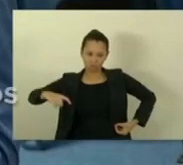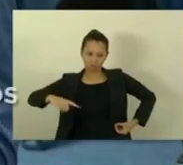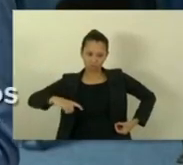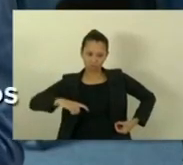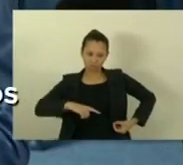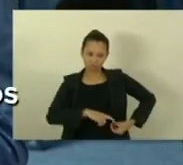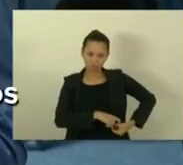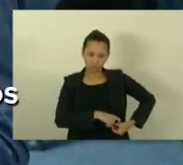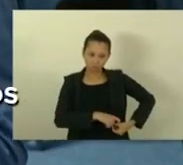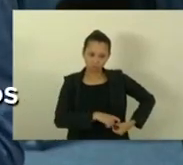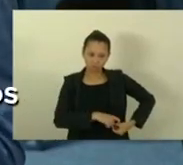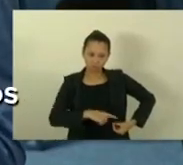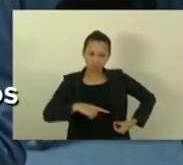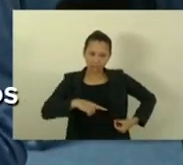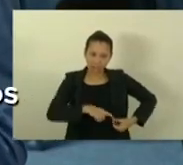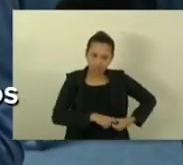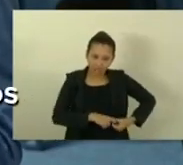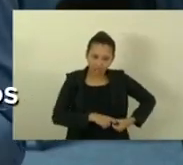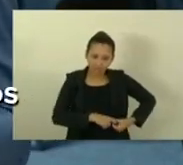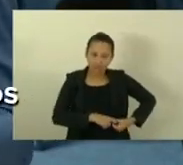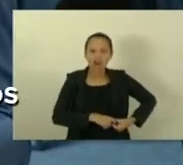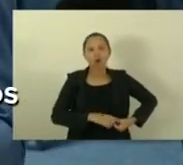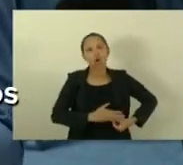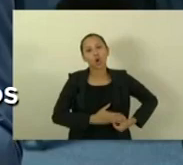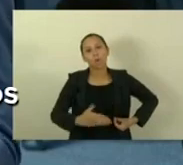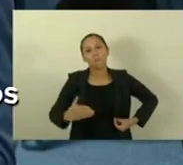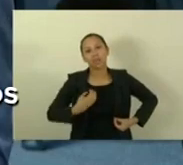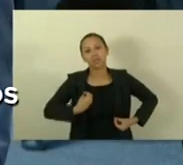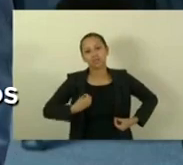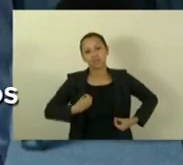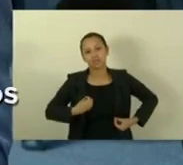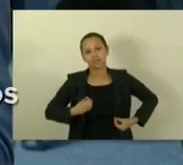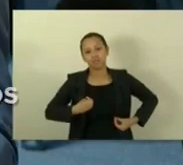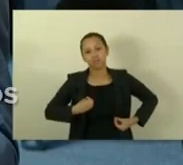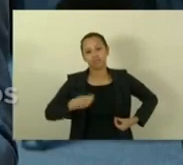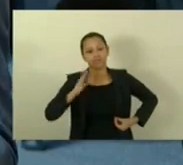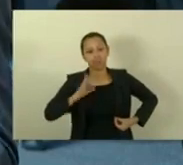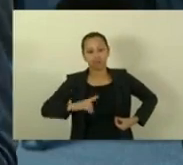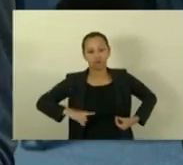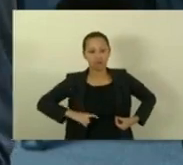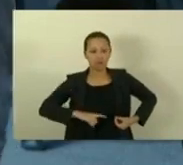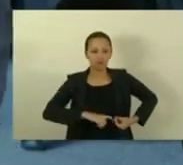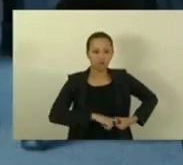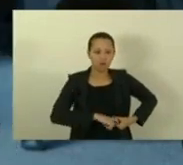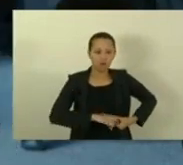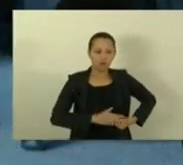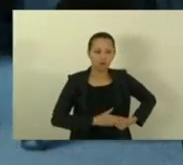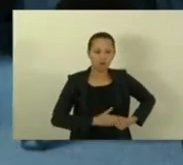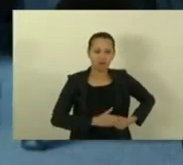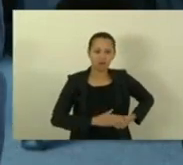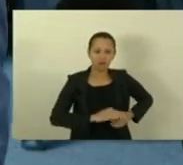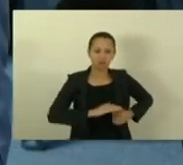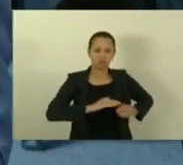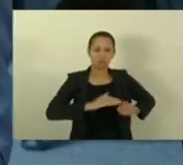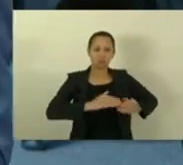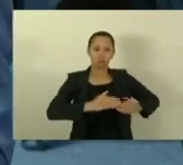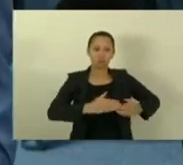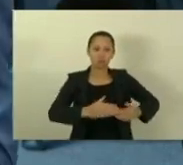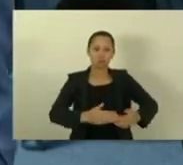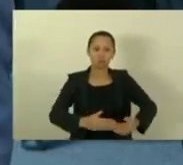Infelizmente, presidente, o nosso Supremo está tomando decisões equivocadas.